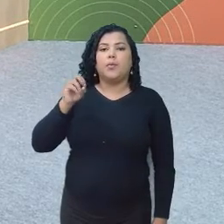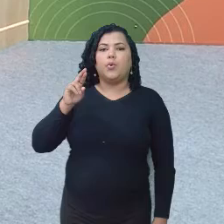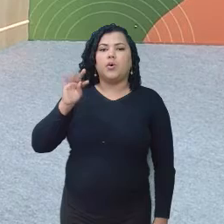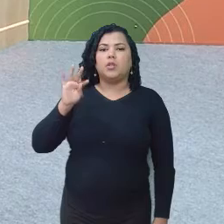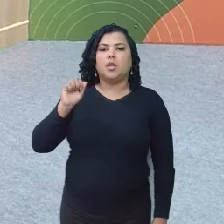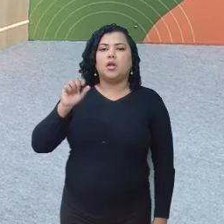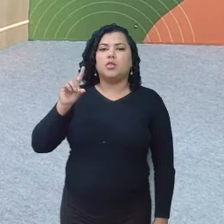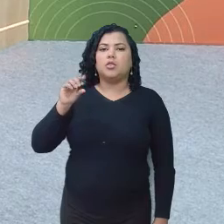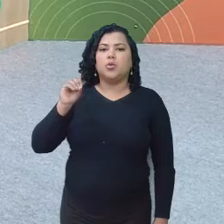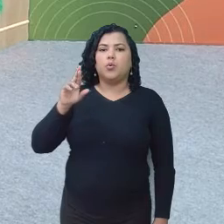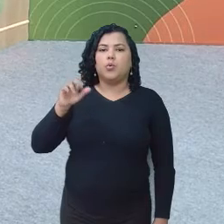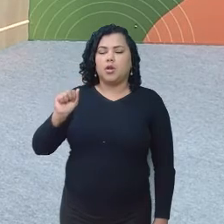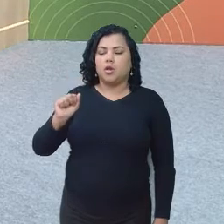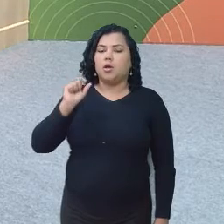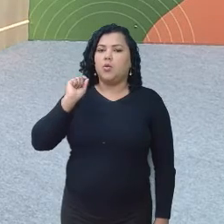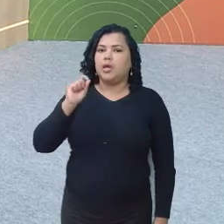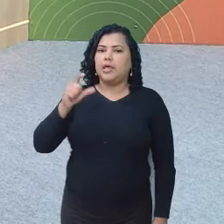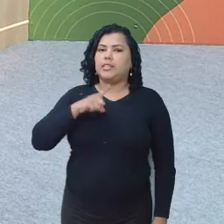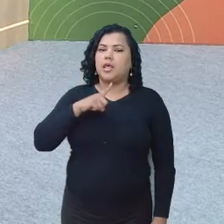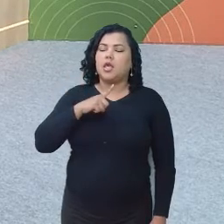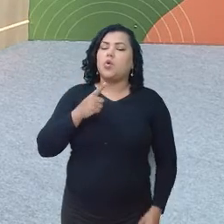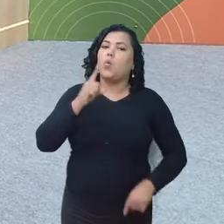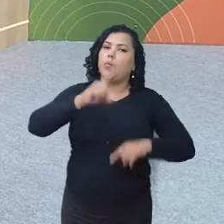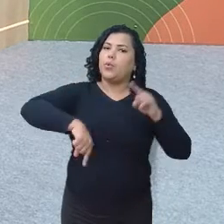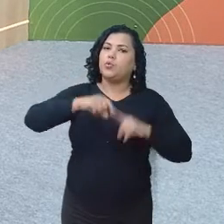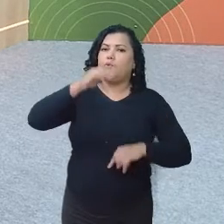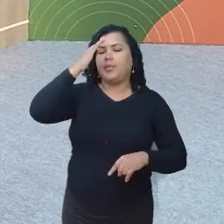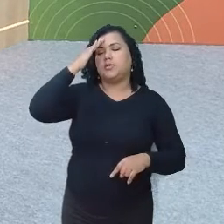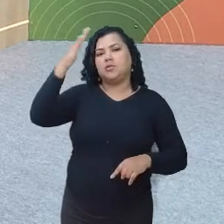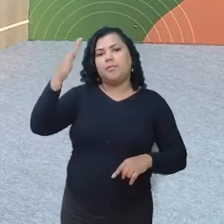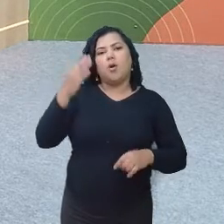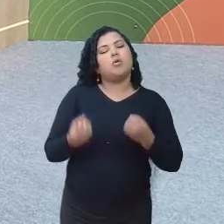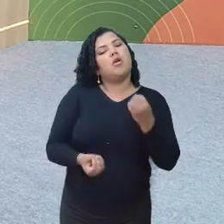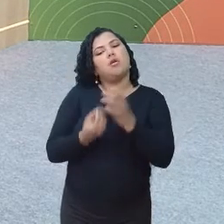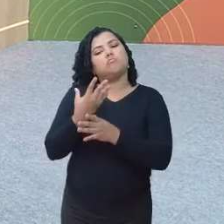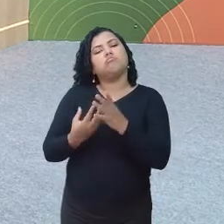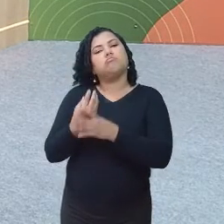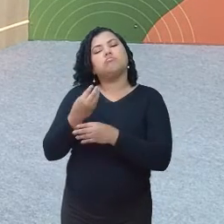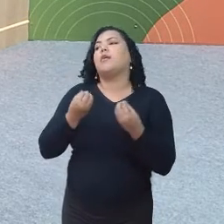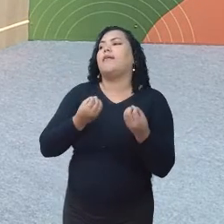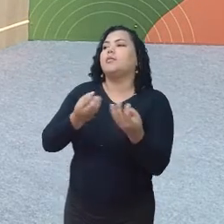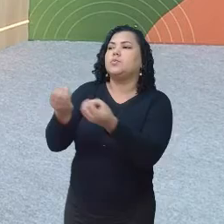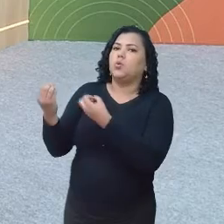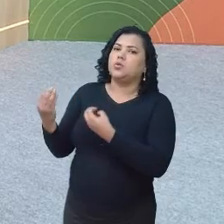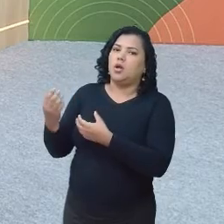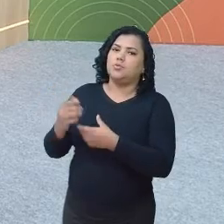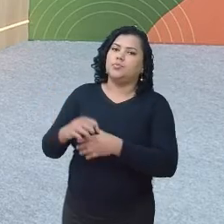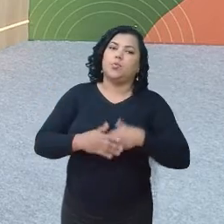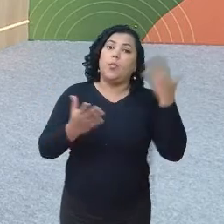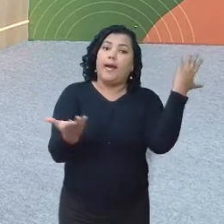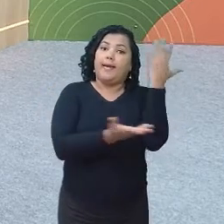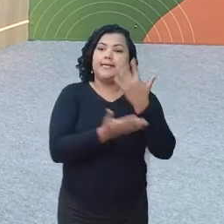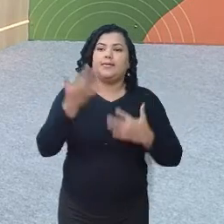será produzido e exportado, um produto agrícola, no caso aqui a cana-de-açúcar.